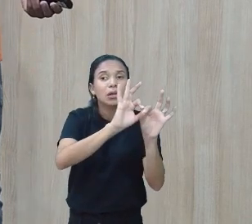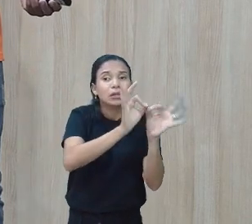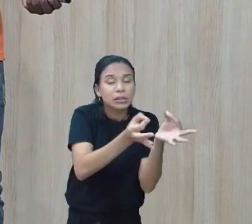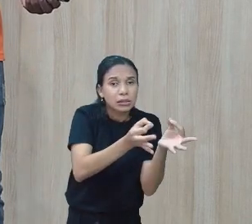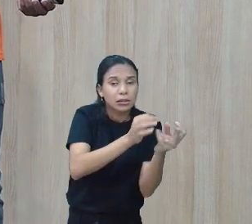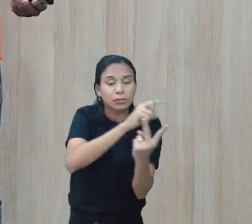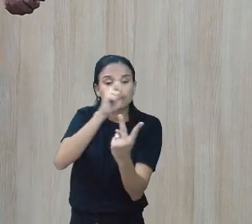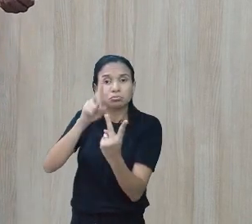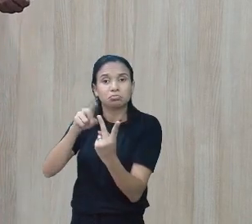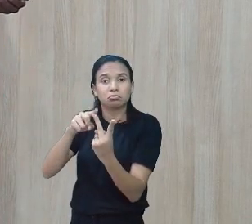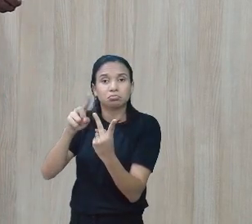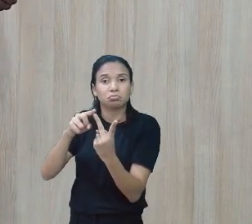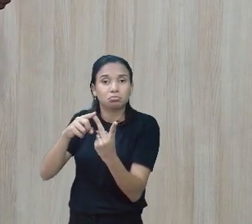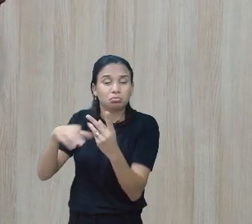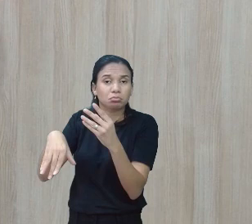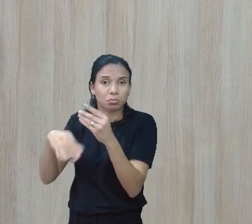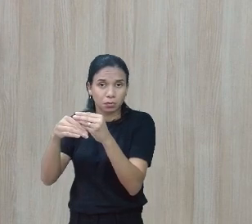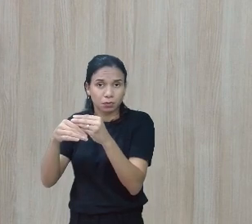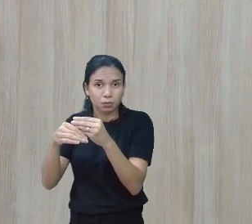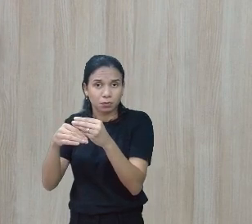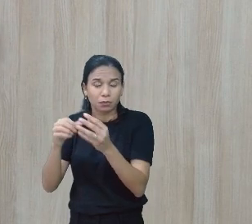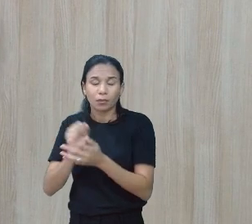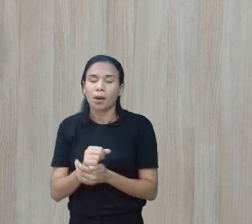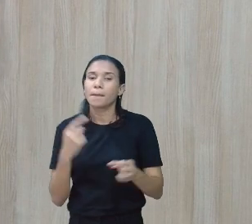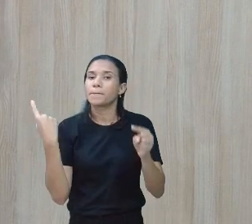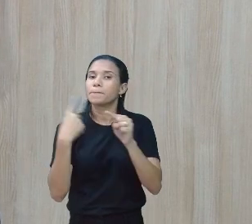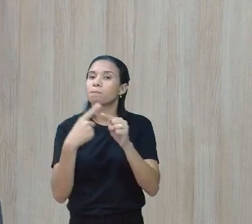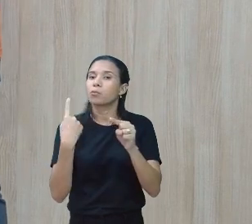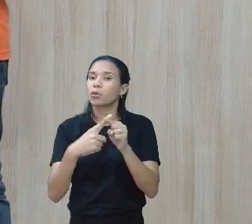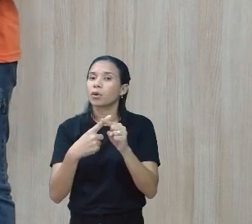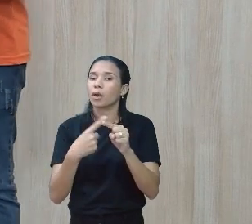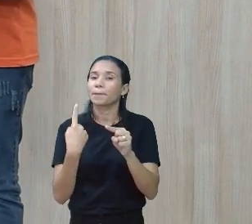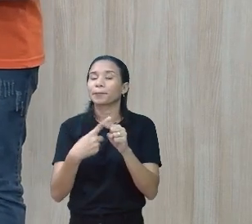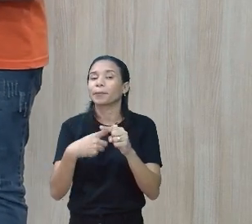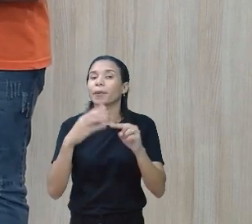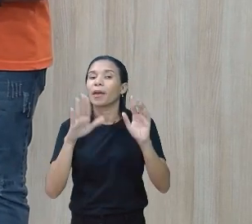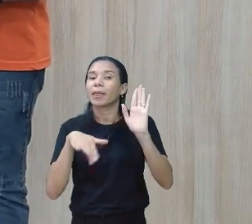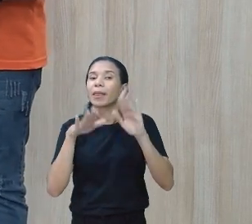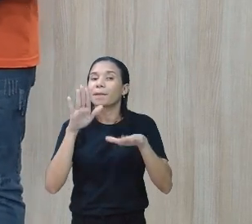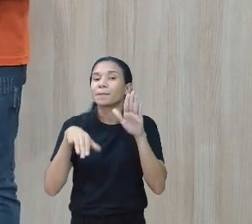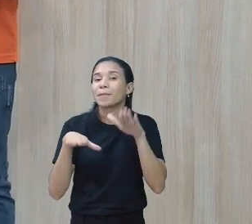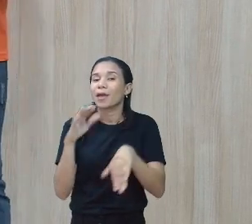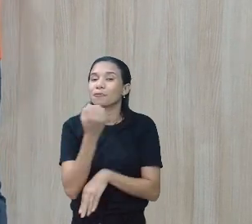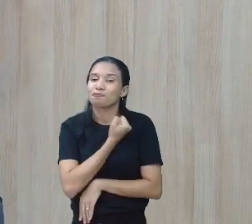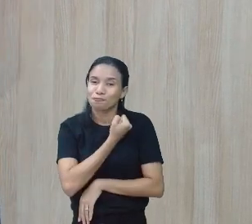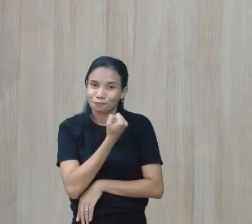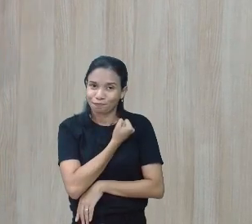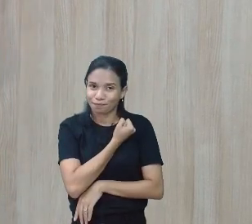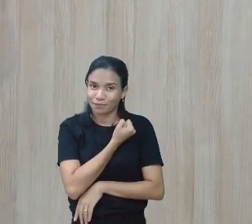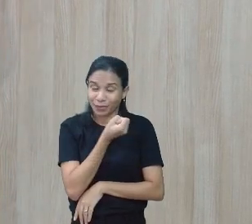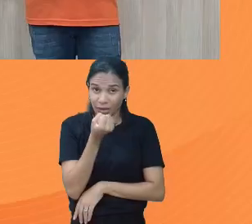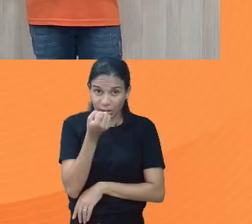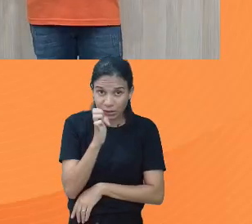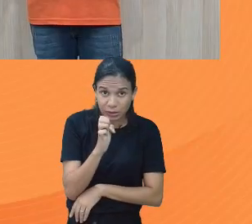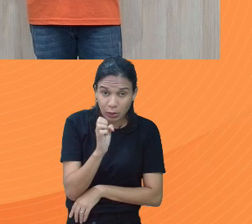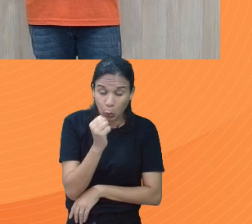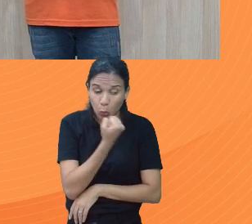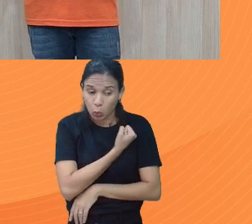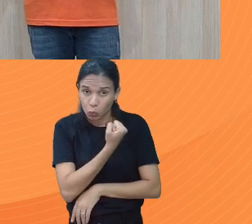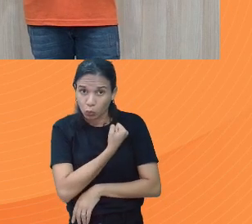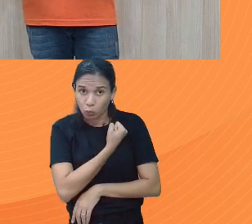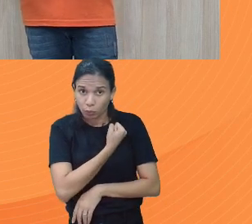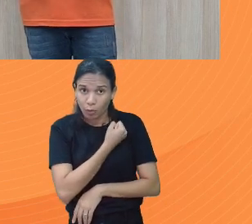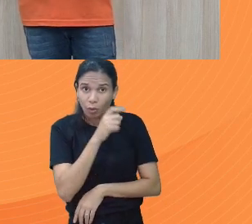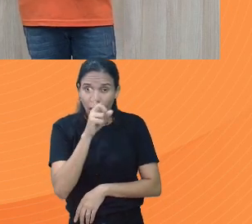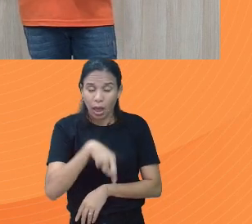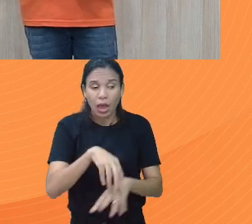ela composta, ok? Por quê? Porque vai depender do número. Se o número que está em dízima